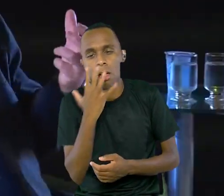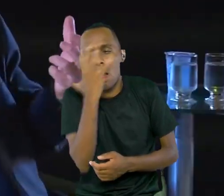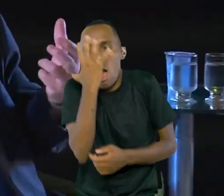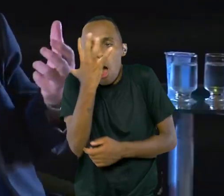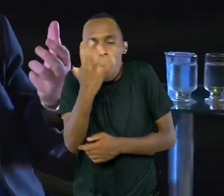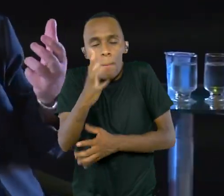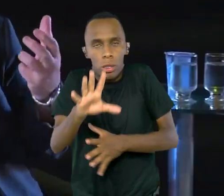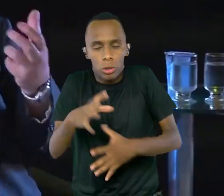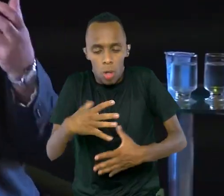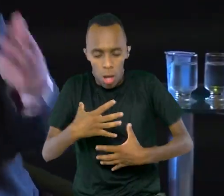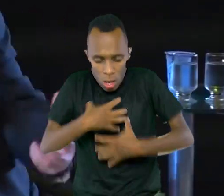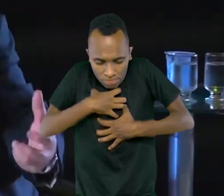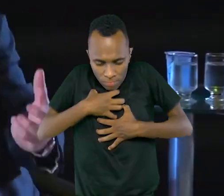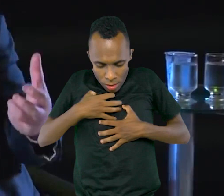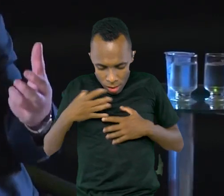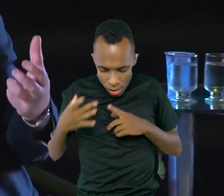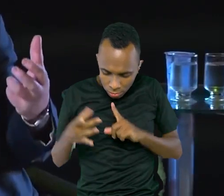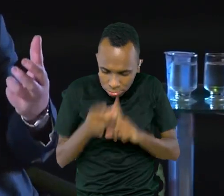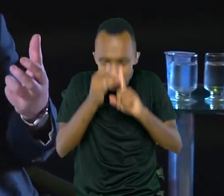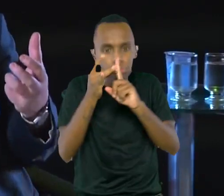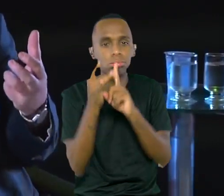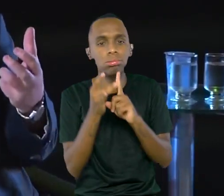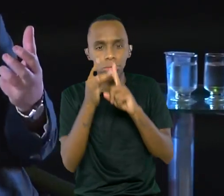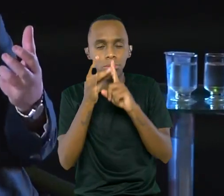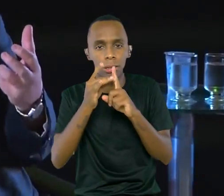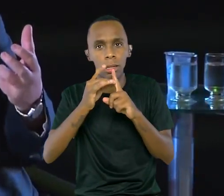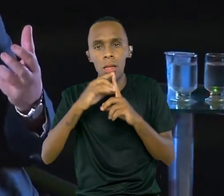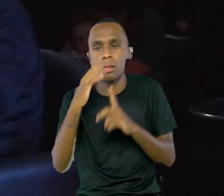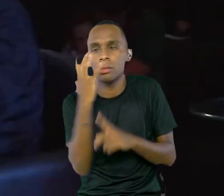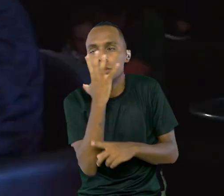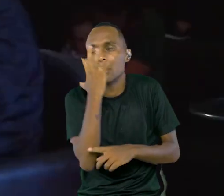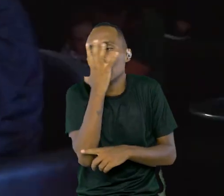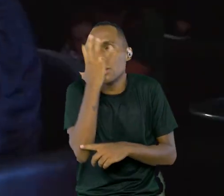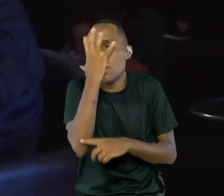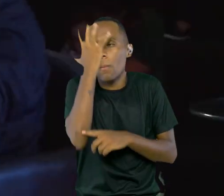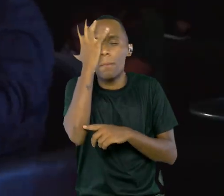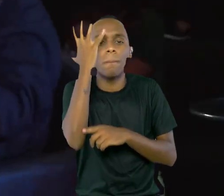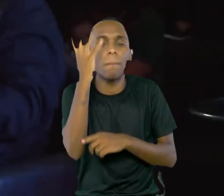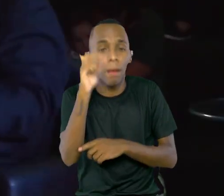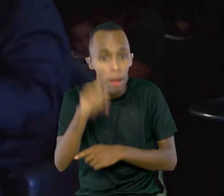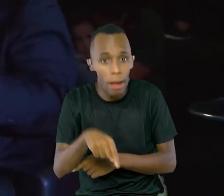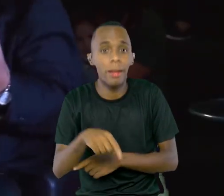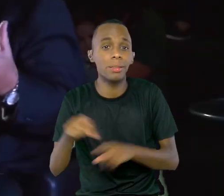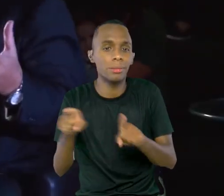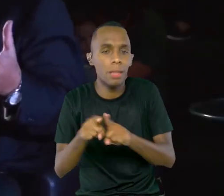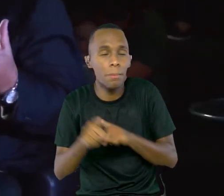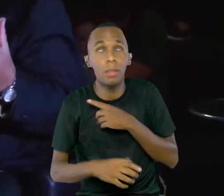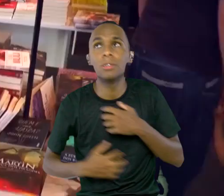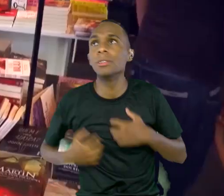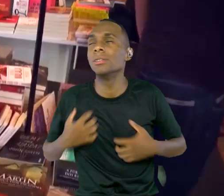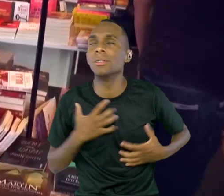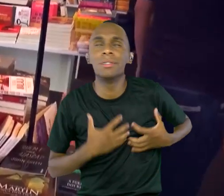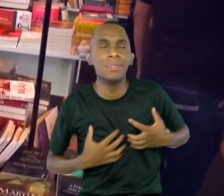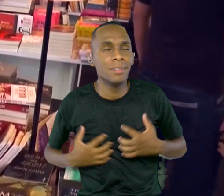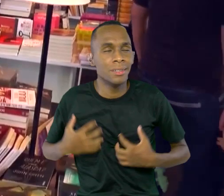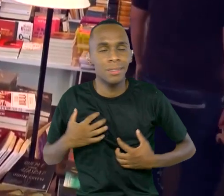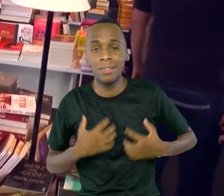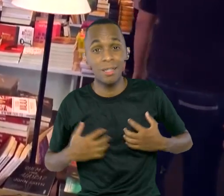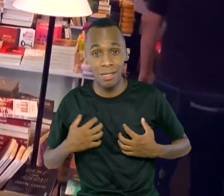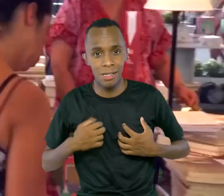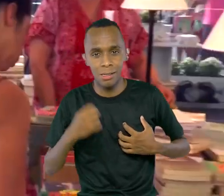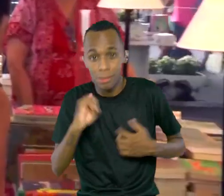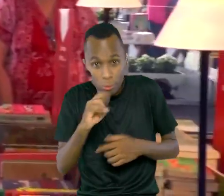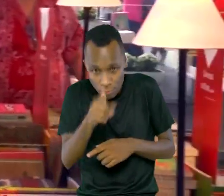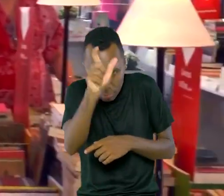A paixão é aquilo que te captura, é aquilo que te tonteia, é aquilo que te